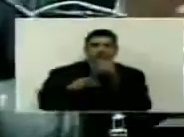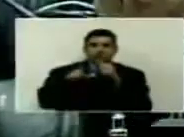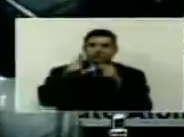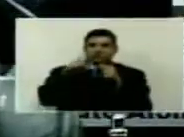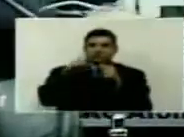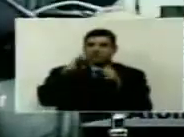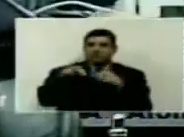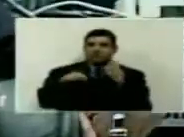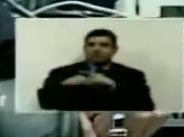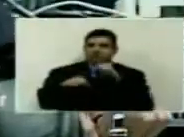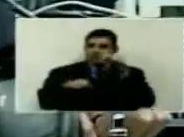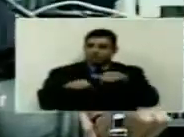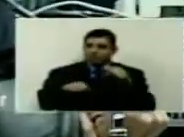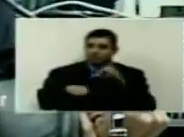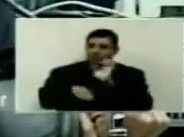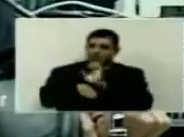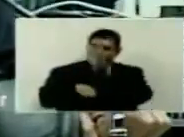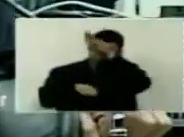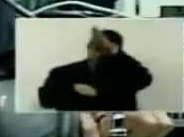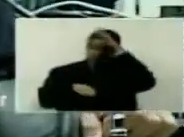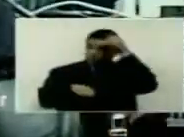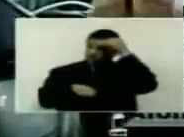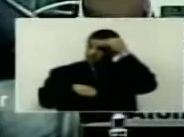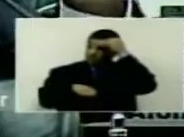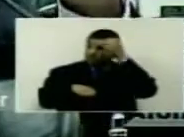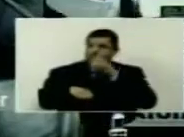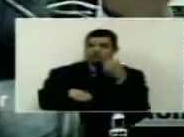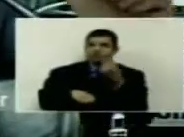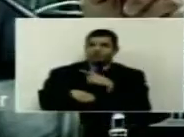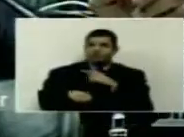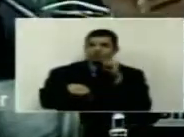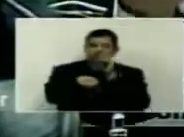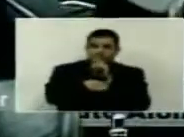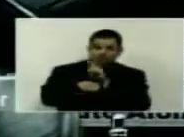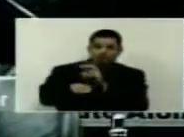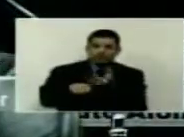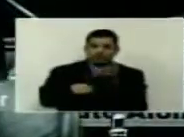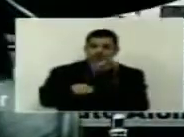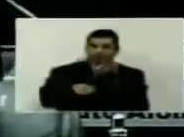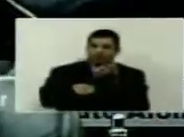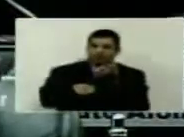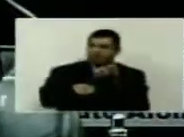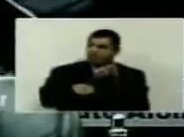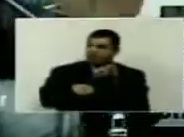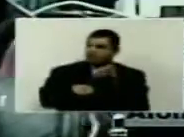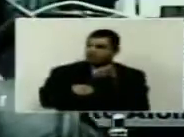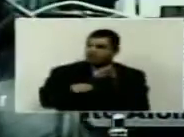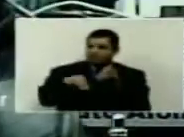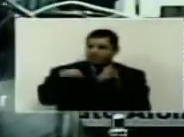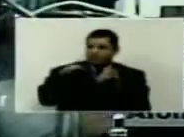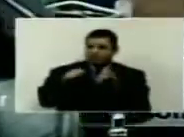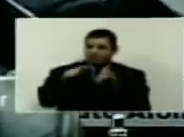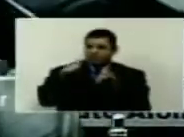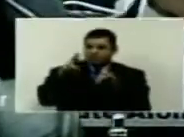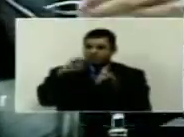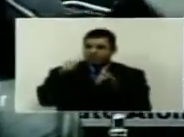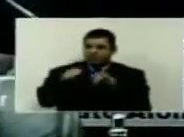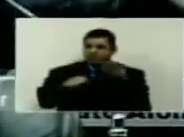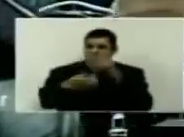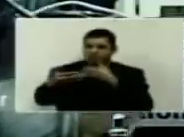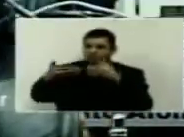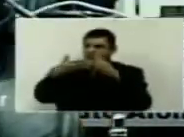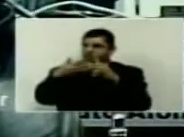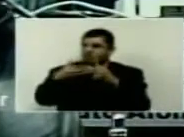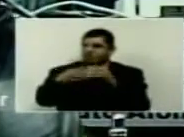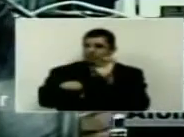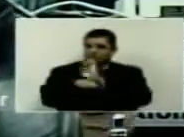lagos, que nós temos aqui no estado do Amazonas, nós vamos observar que só o estado do Mato Grosso consegue chegar